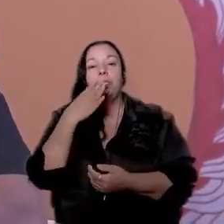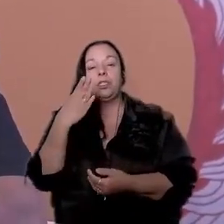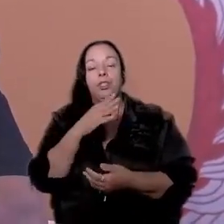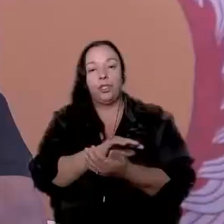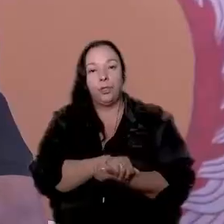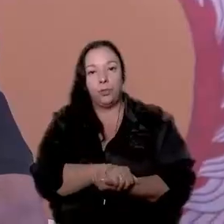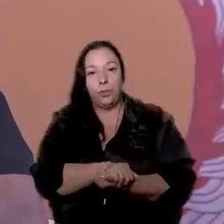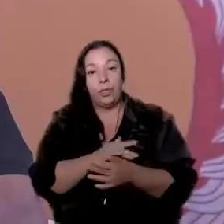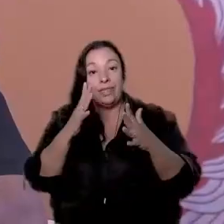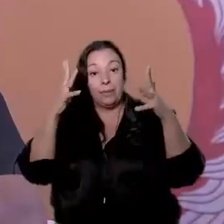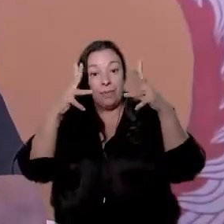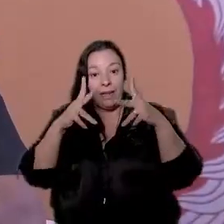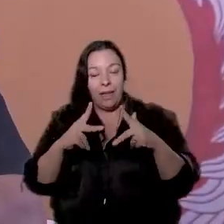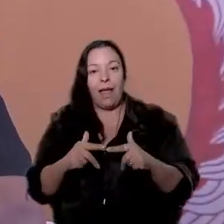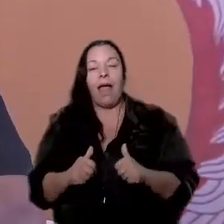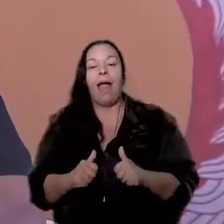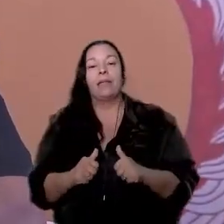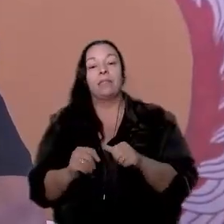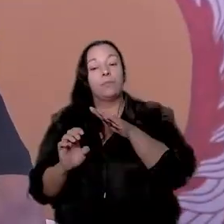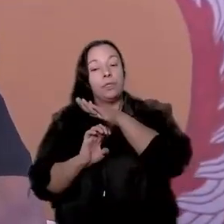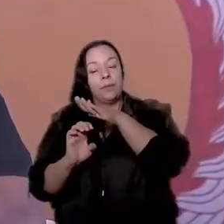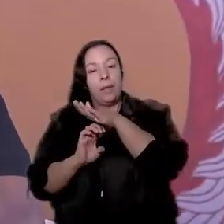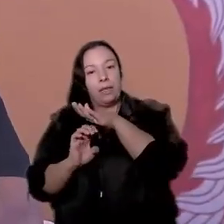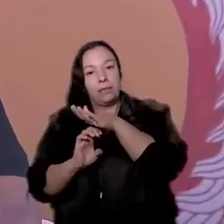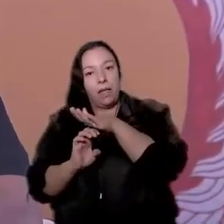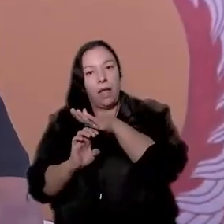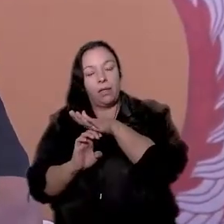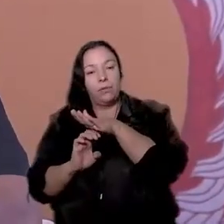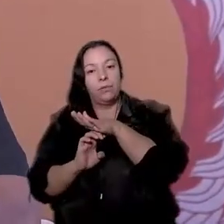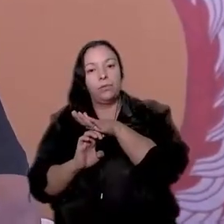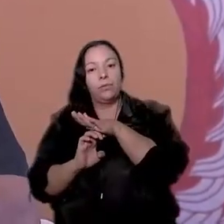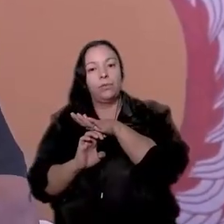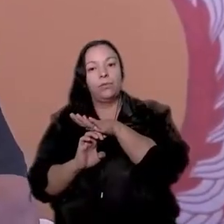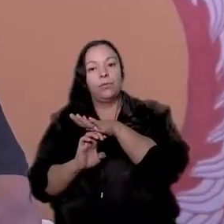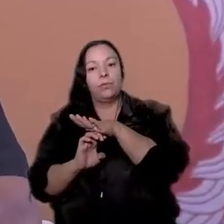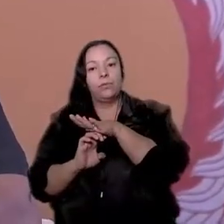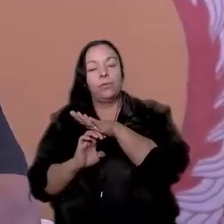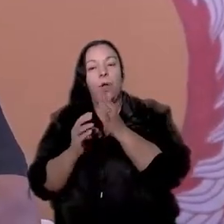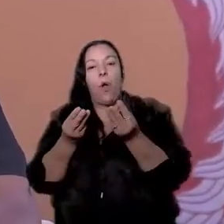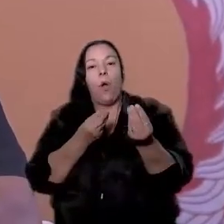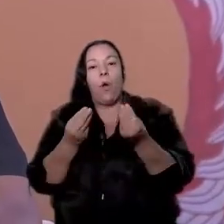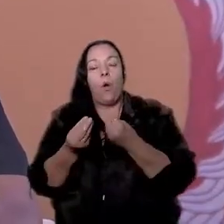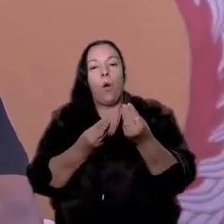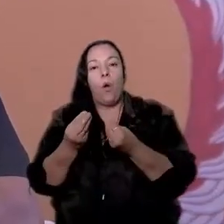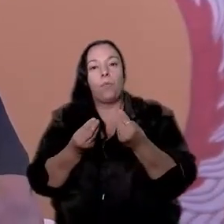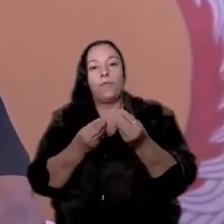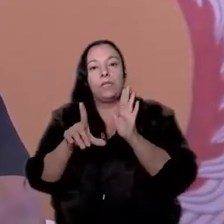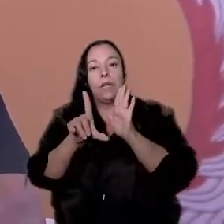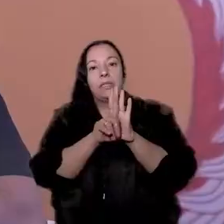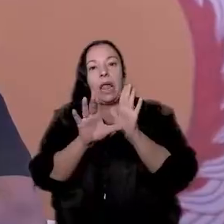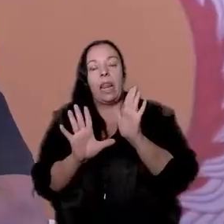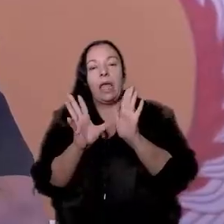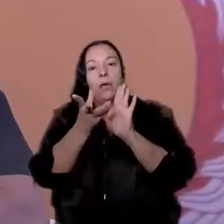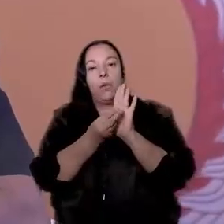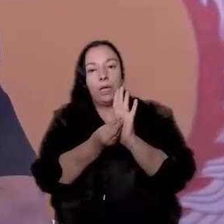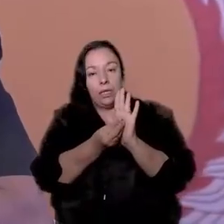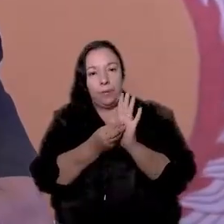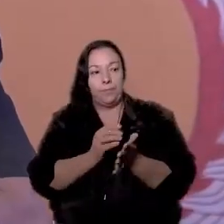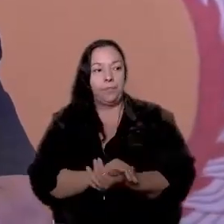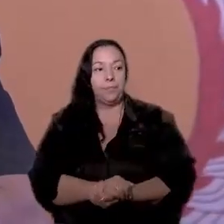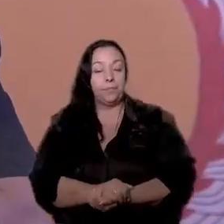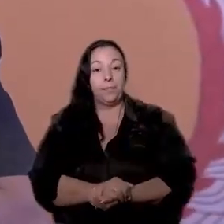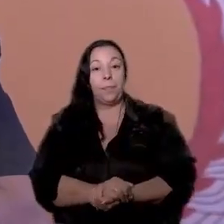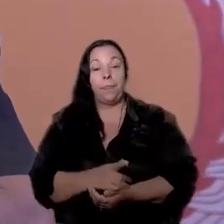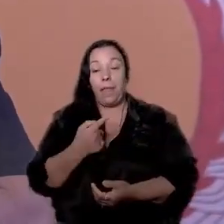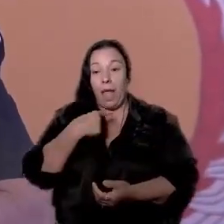a gente explicasse para os empresários chineses como é que funcionava a Rouanet, que eles estavam interessados. E